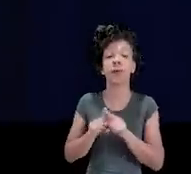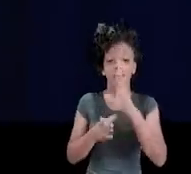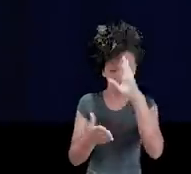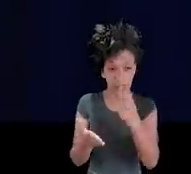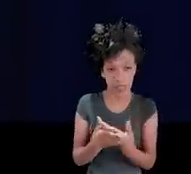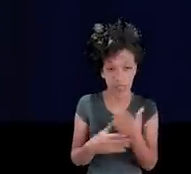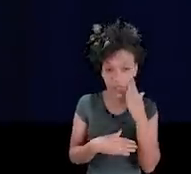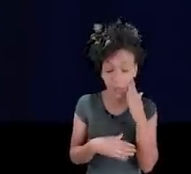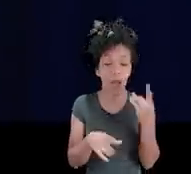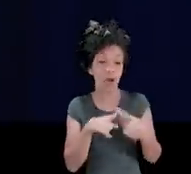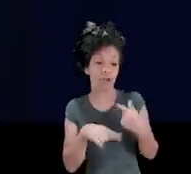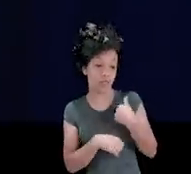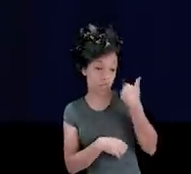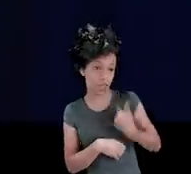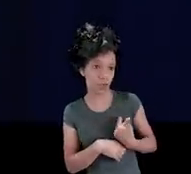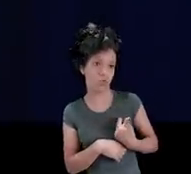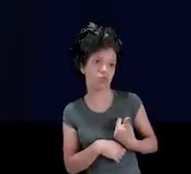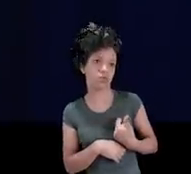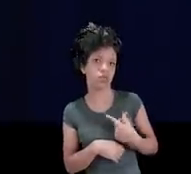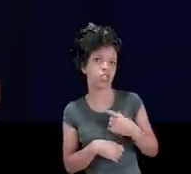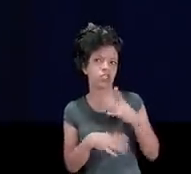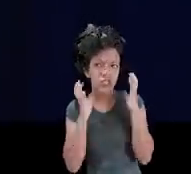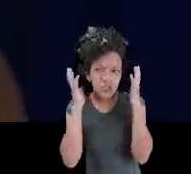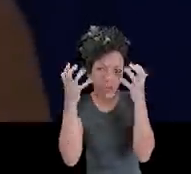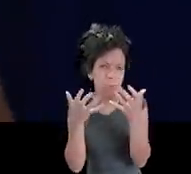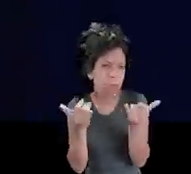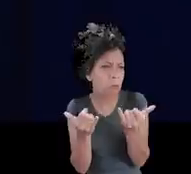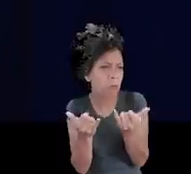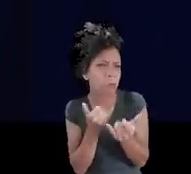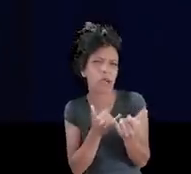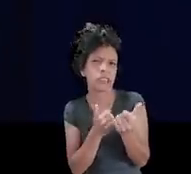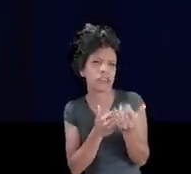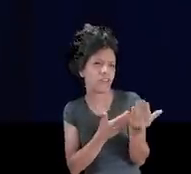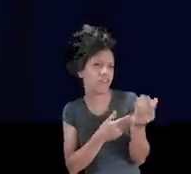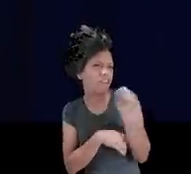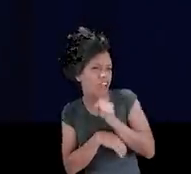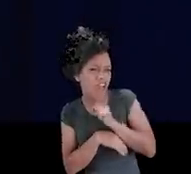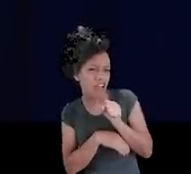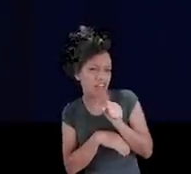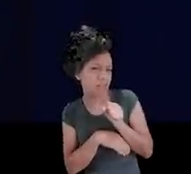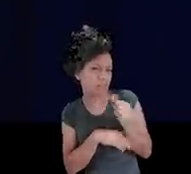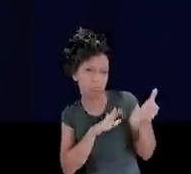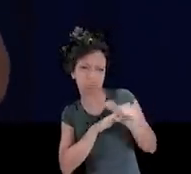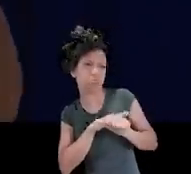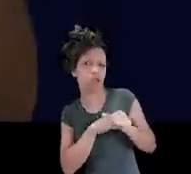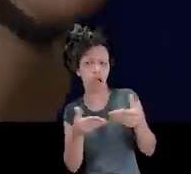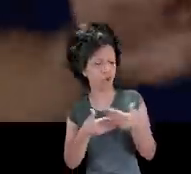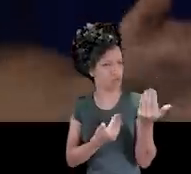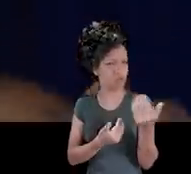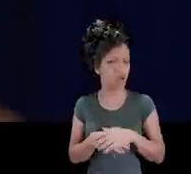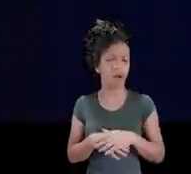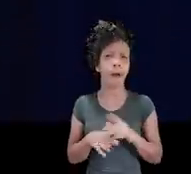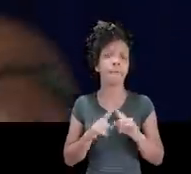parte mesmo, sabe? Porque eu, com o cabelo, eu tinha uma aparência muito mais, ainda mais velha do que eu tenho agora. Então, ficava as entradas.